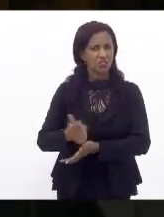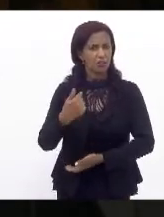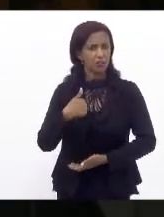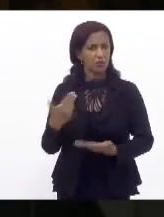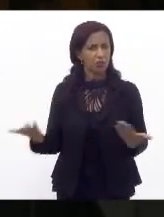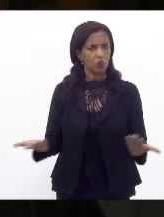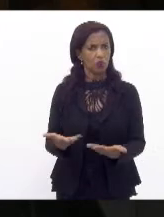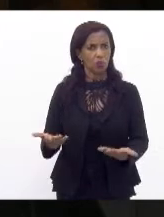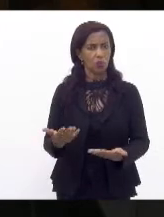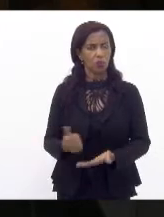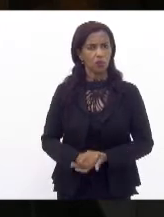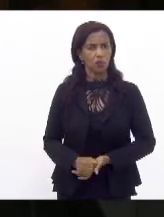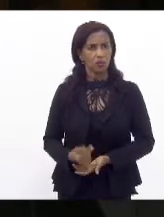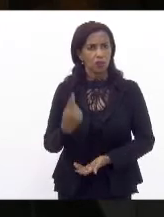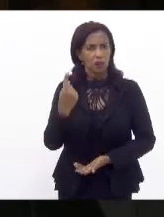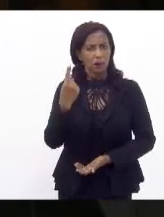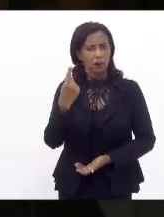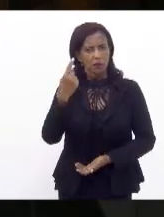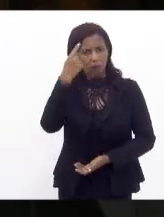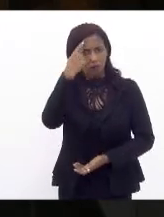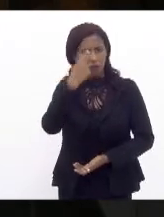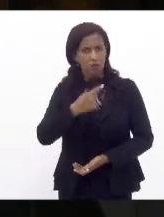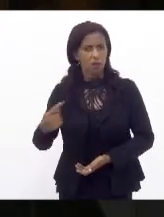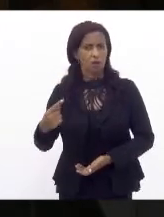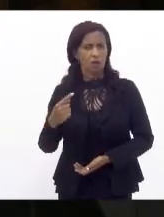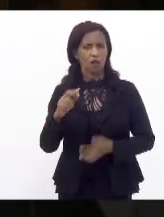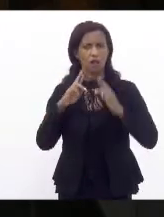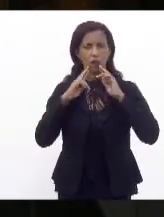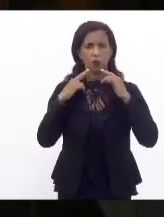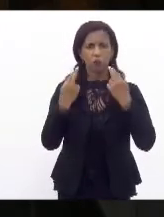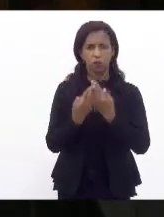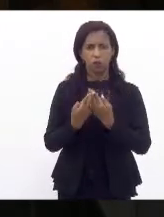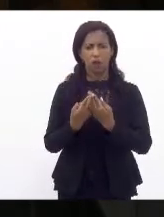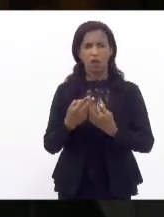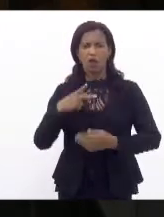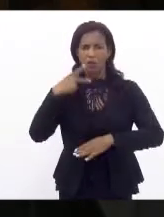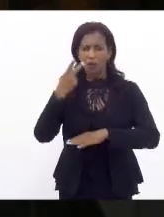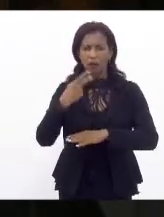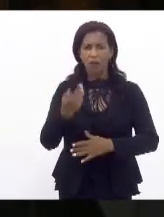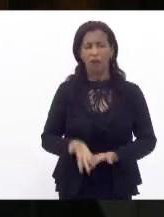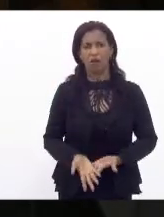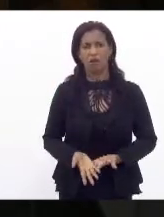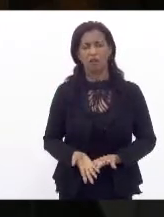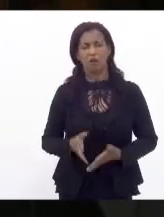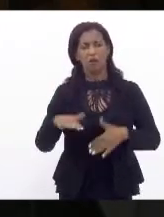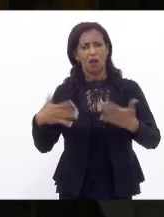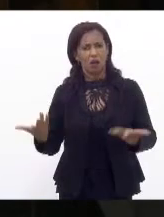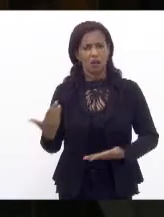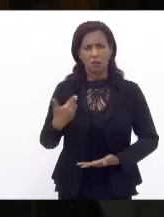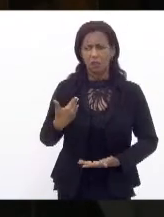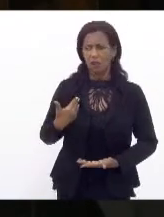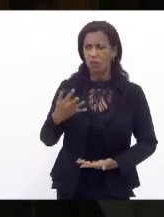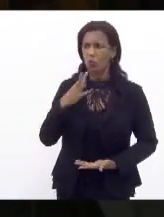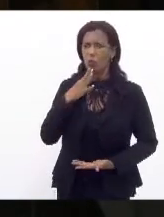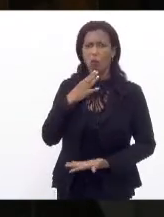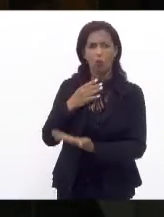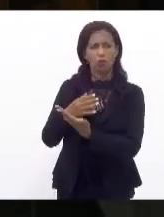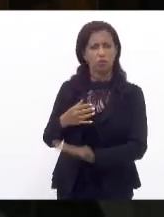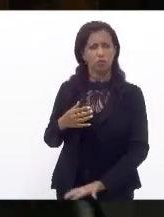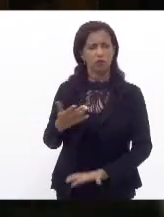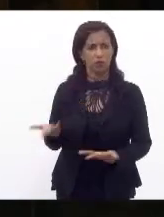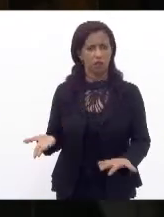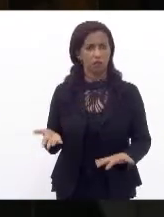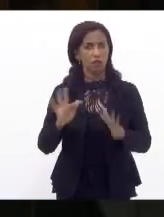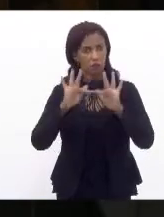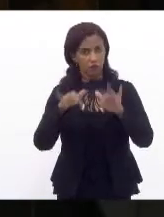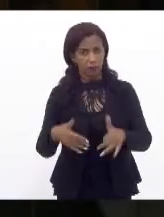hoje, nessa primeira sessão da semana, não tocar nesse assunto, ainda mais sendo uma pessoa do meu convívio pessoal. Então,